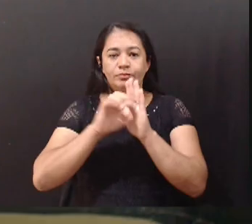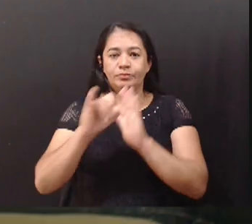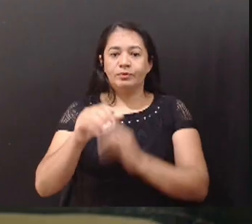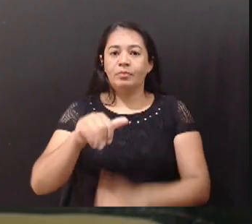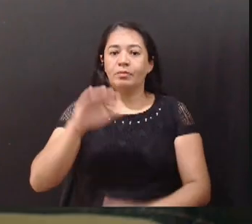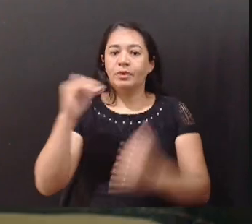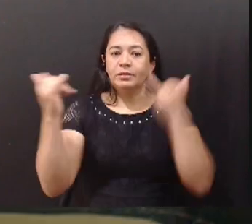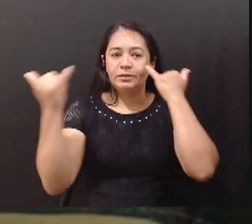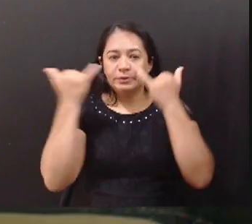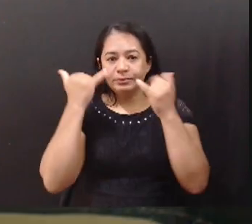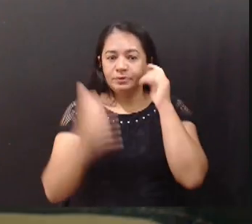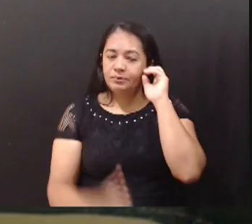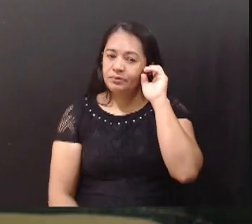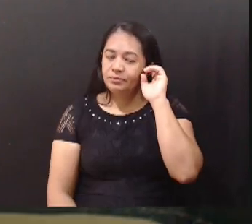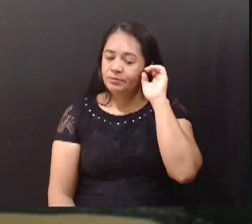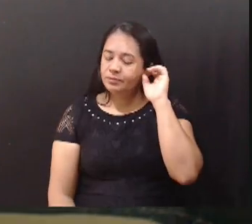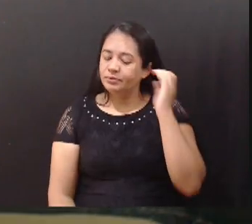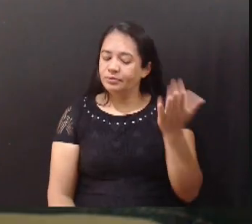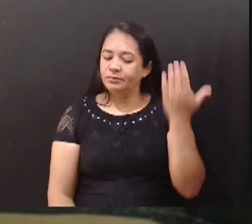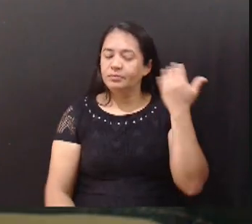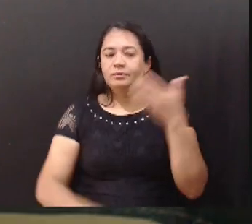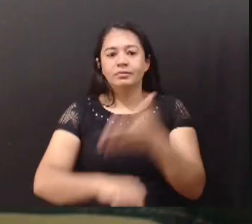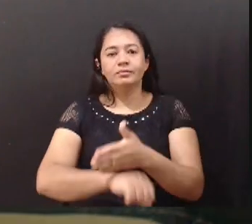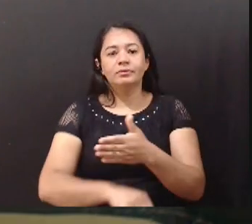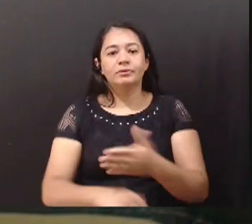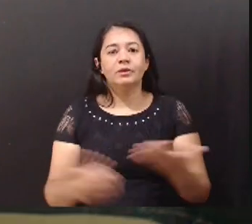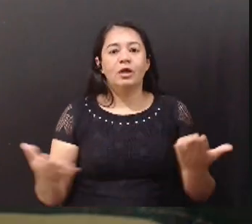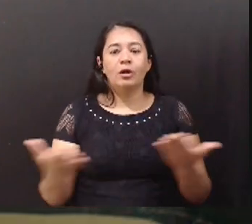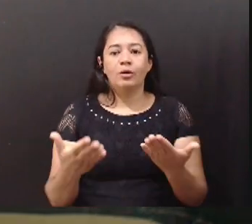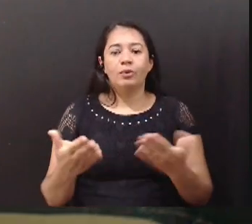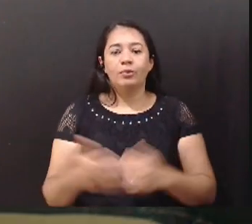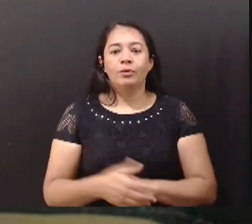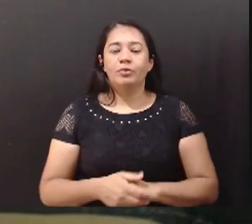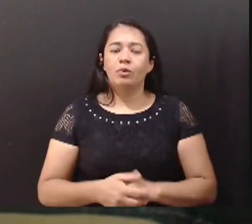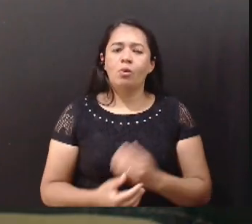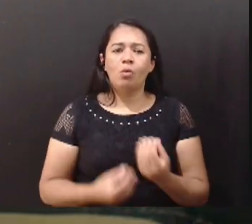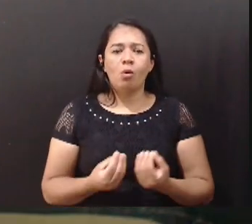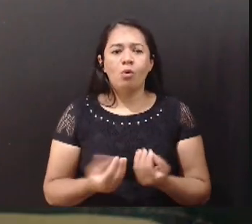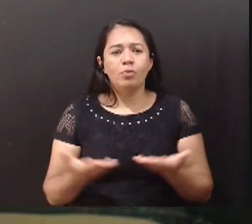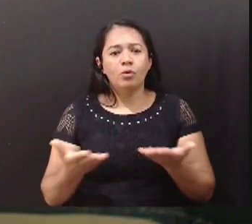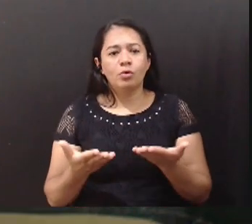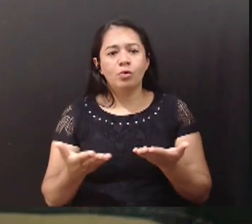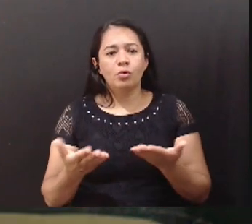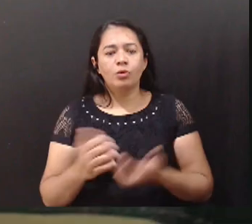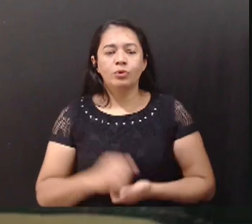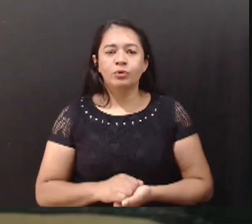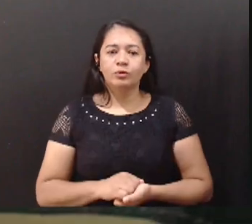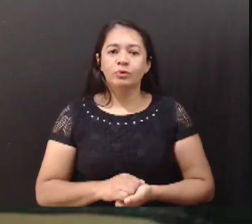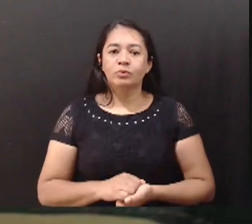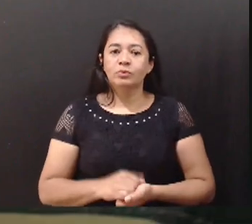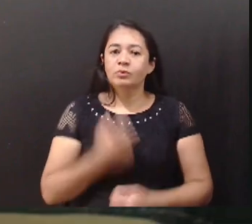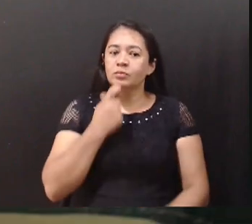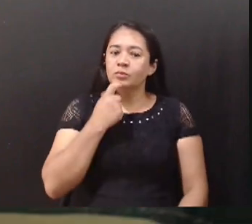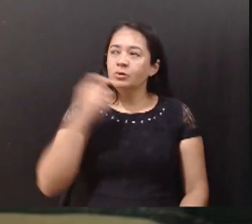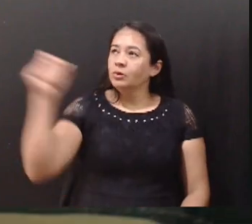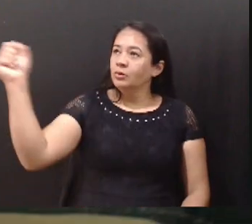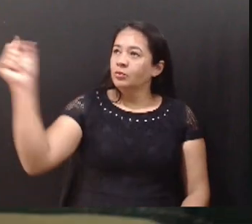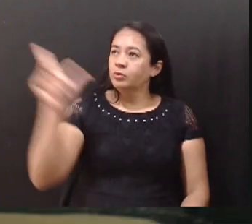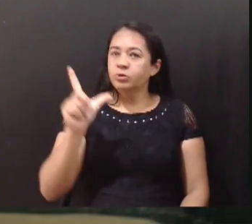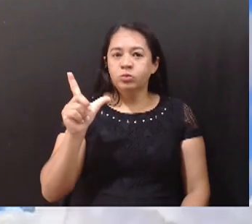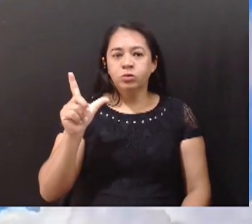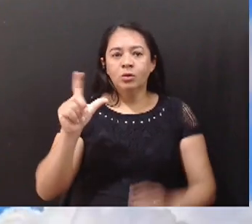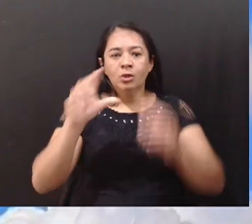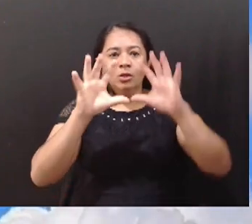Campinas, participe. Previsão do tempo para hoje, como é que fica o tempo aqui na metrópole? Campinas tem sol entre nuvens,